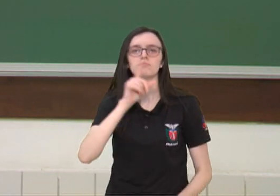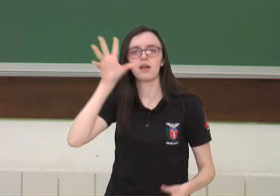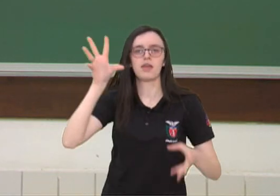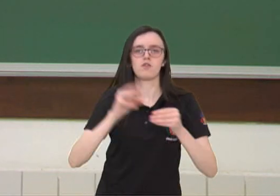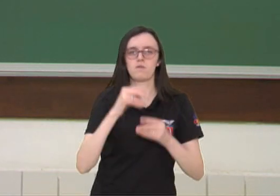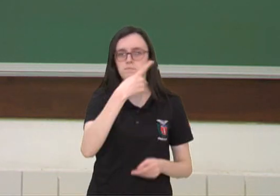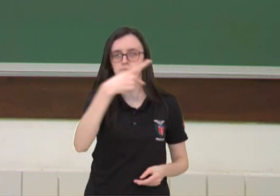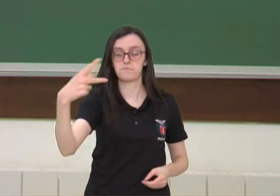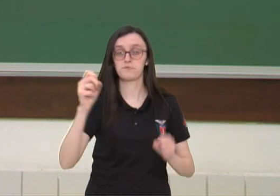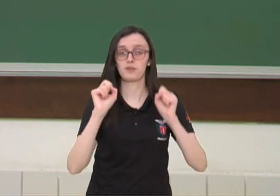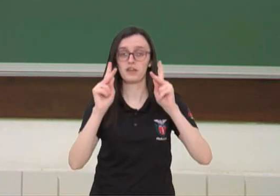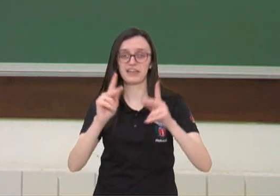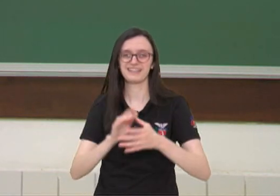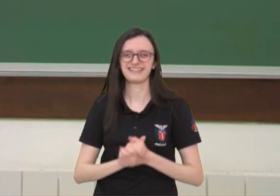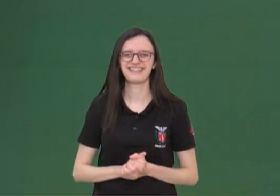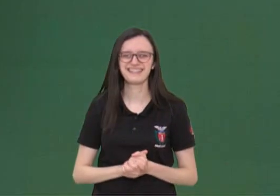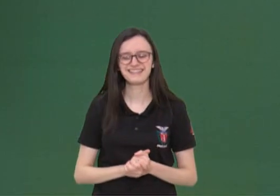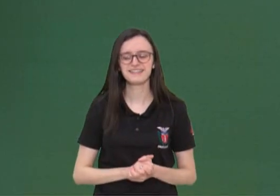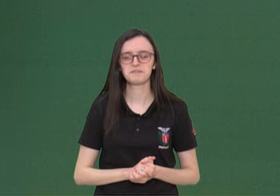de vocês, ok?